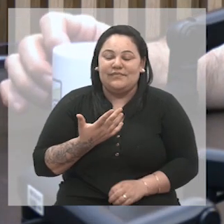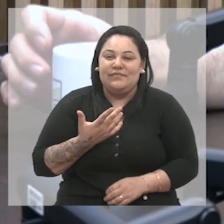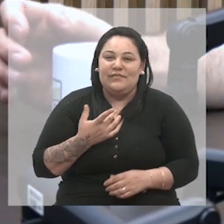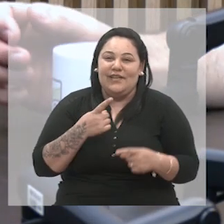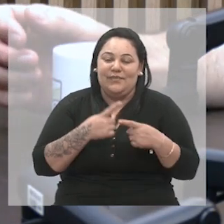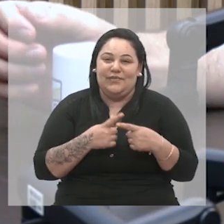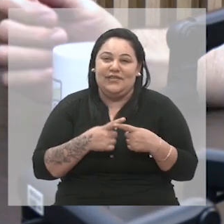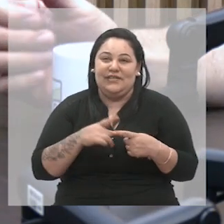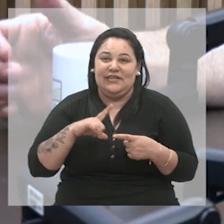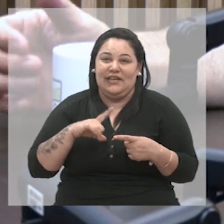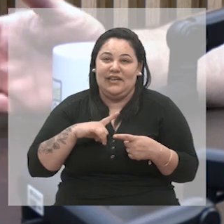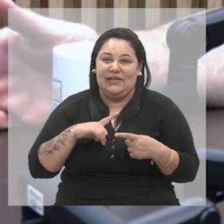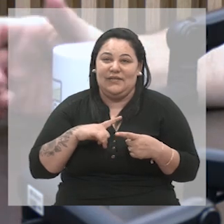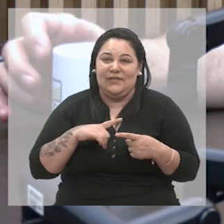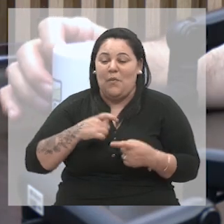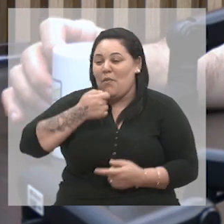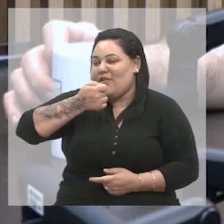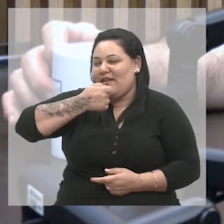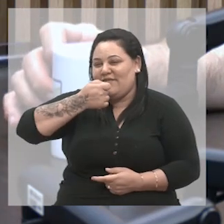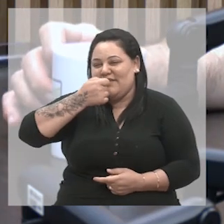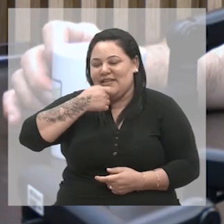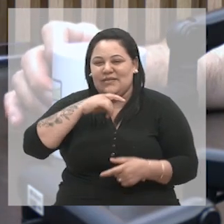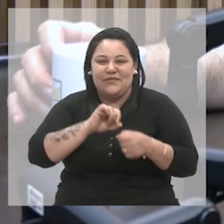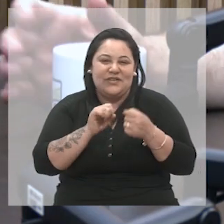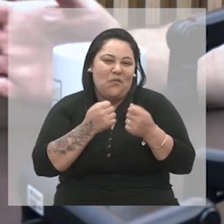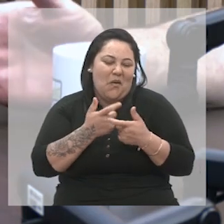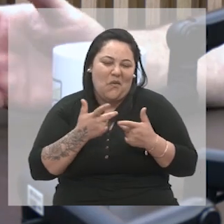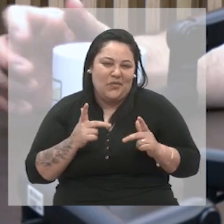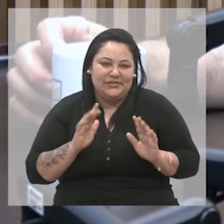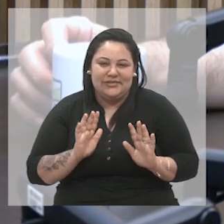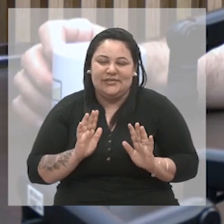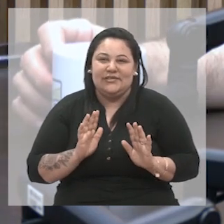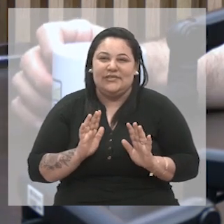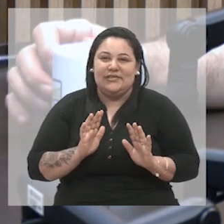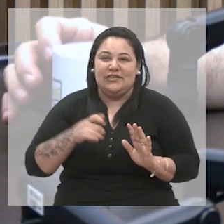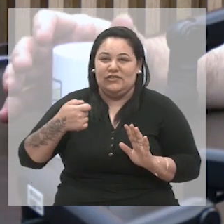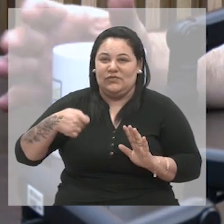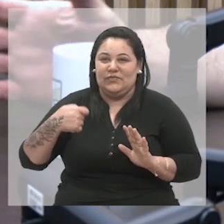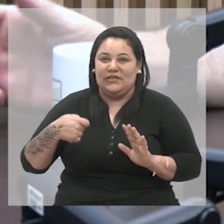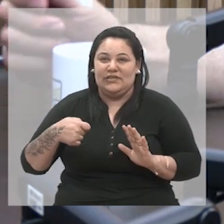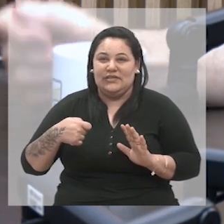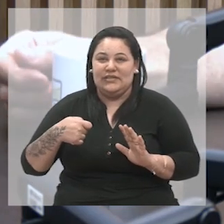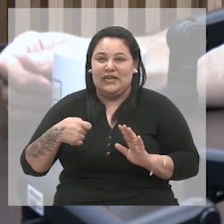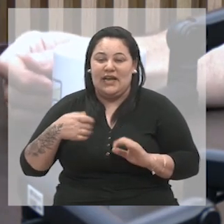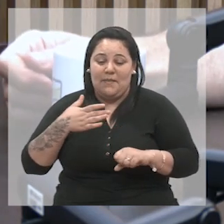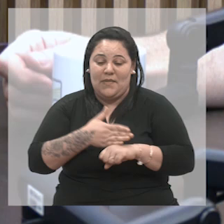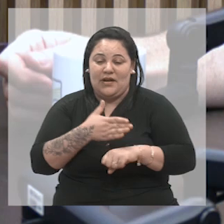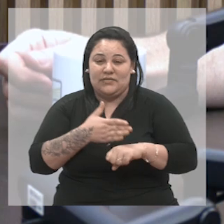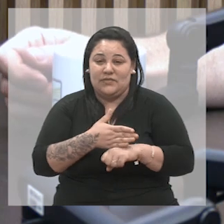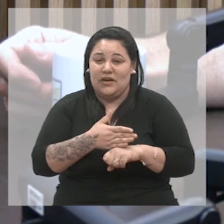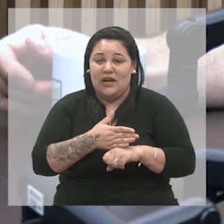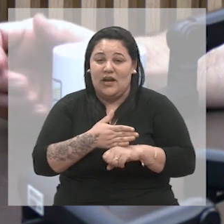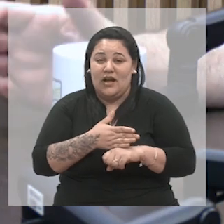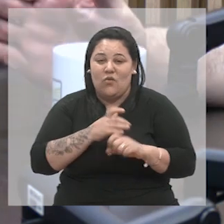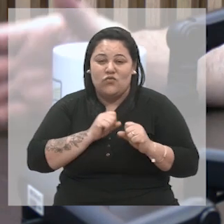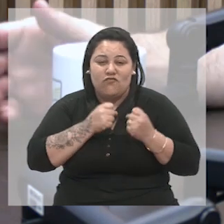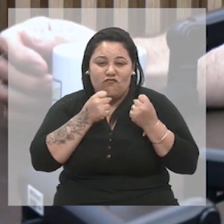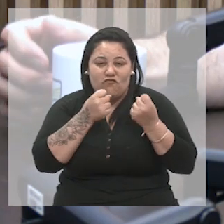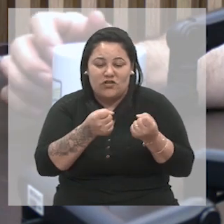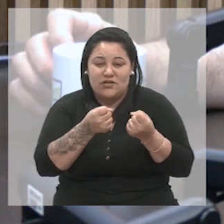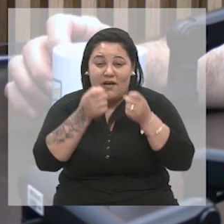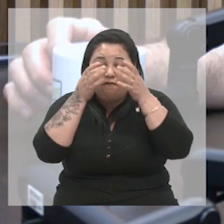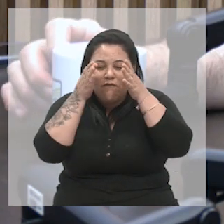que quando tu te programa para fazer alguma coisa, a gente tem que entrar com todas as forças, né? Tem